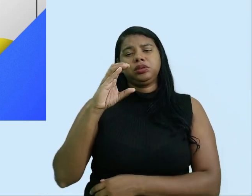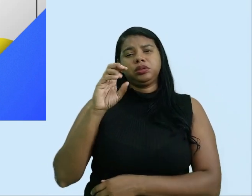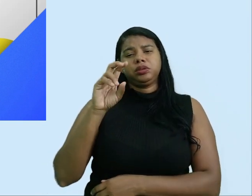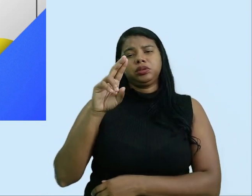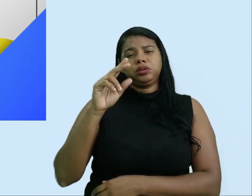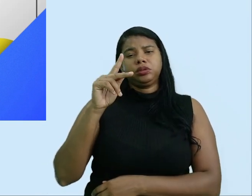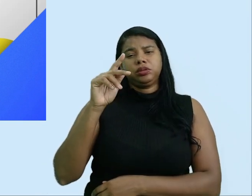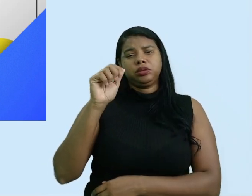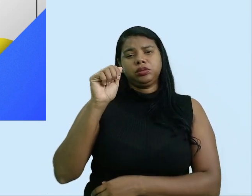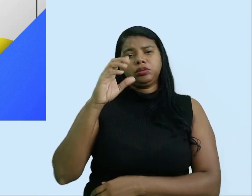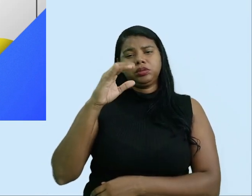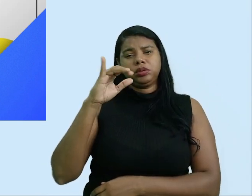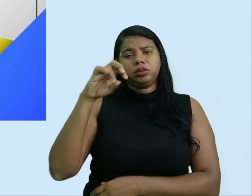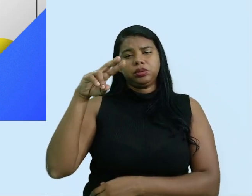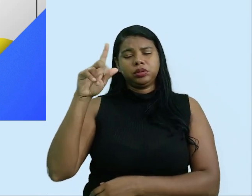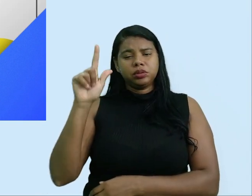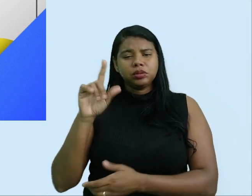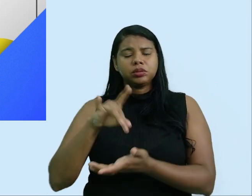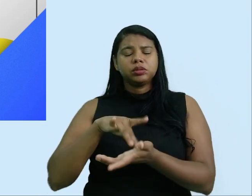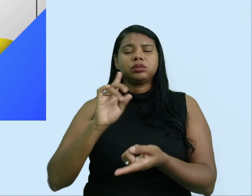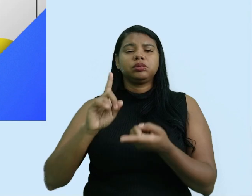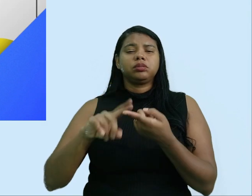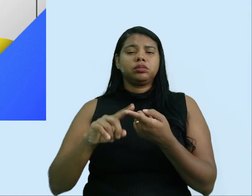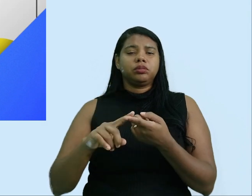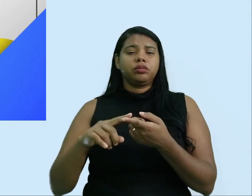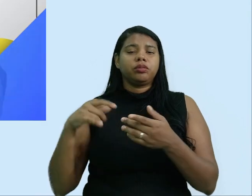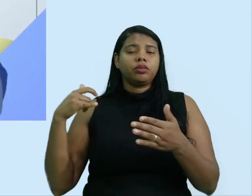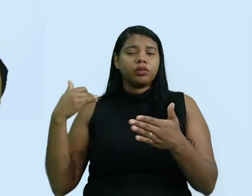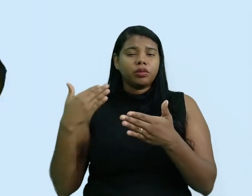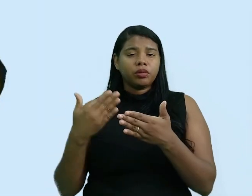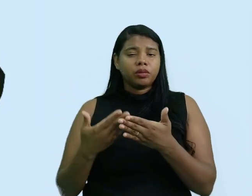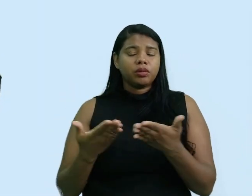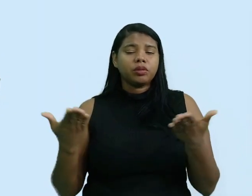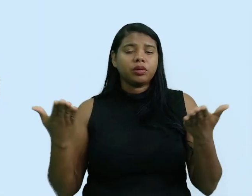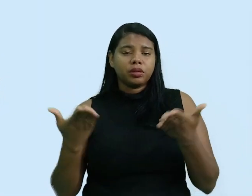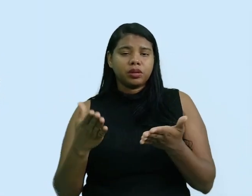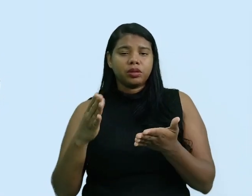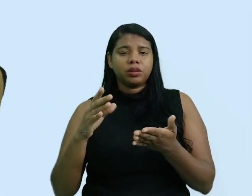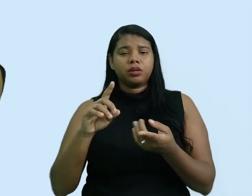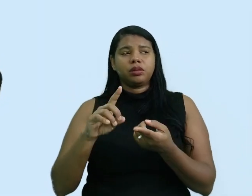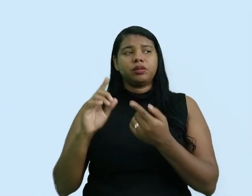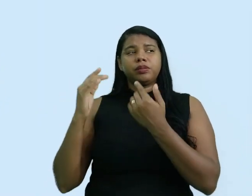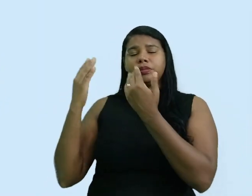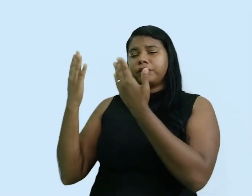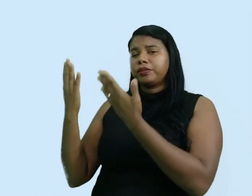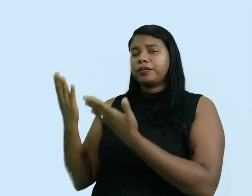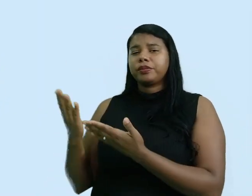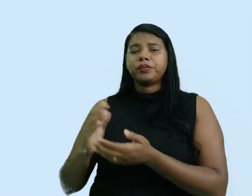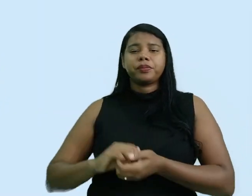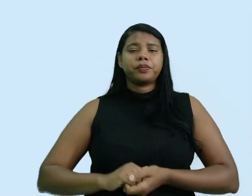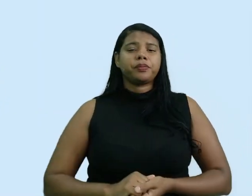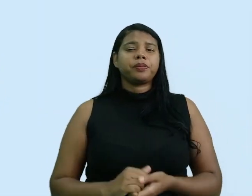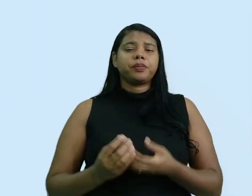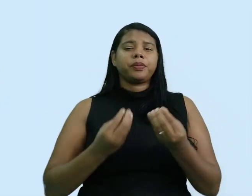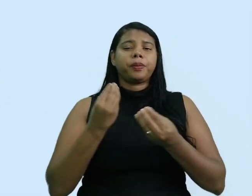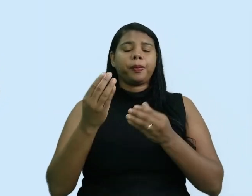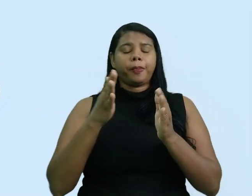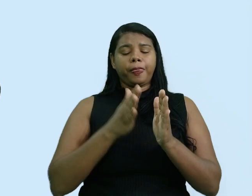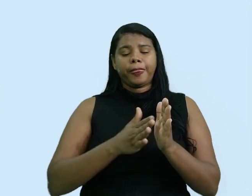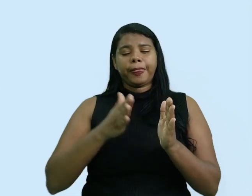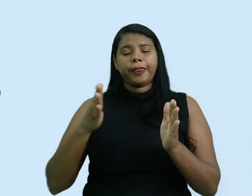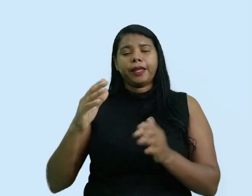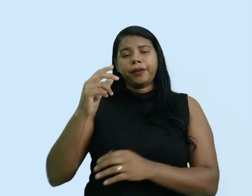a investigação e análise de acidentes, porque mais na frente a gente vai retomar esse ponto que é tido como etapas